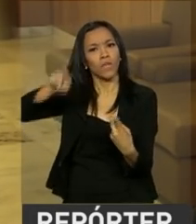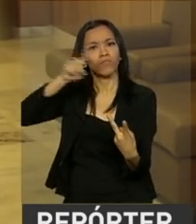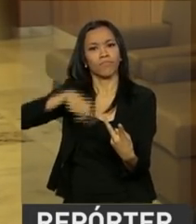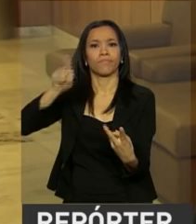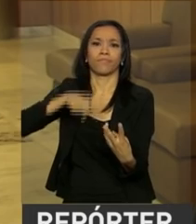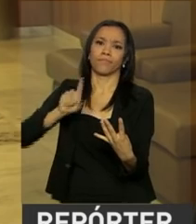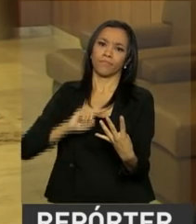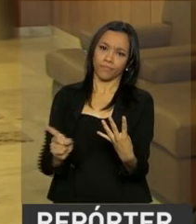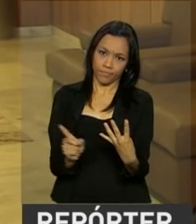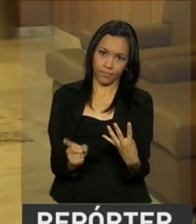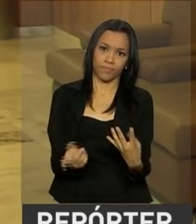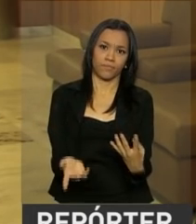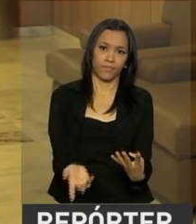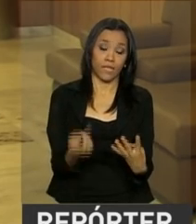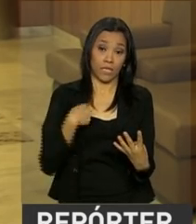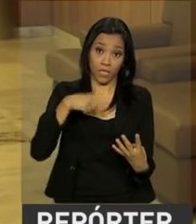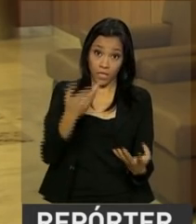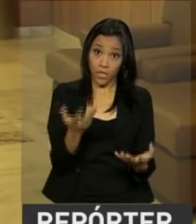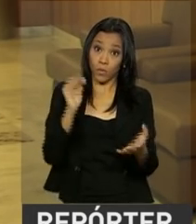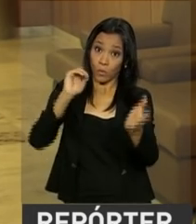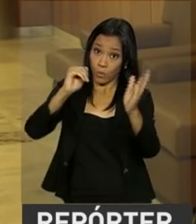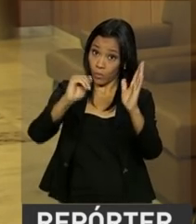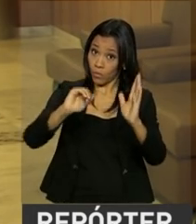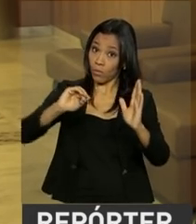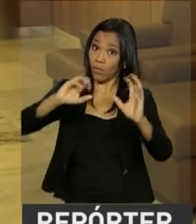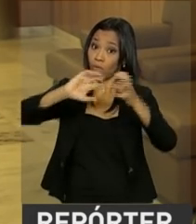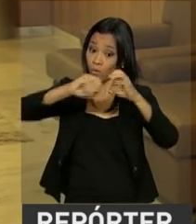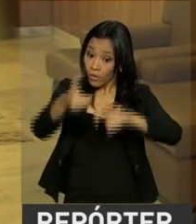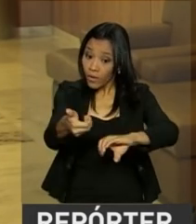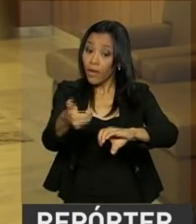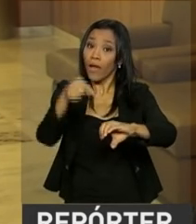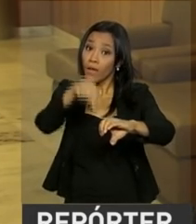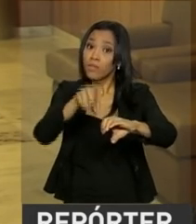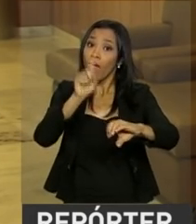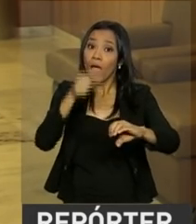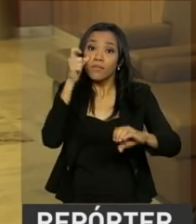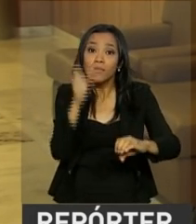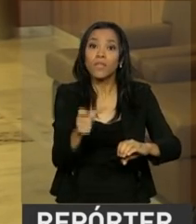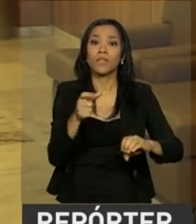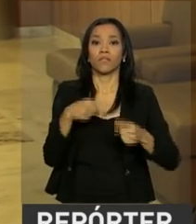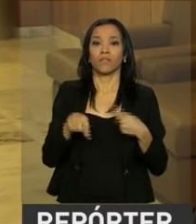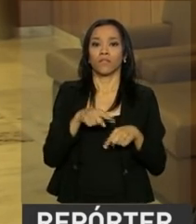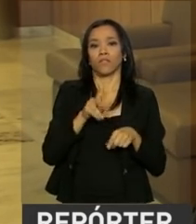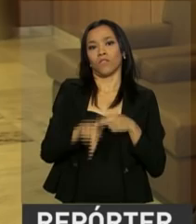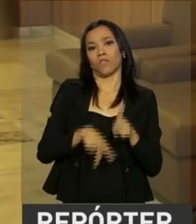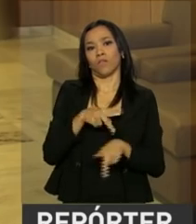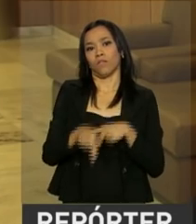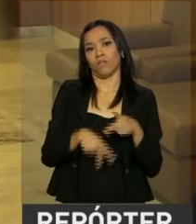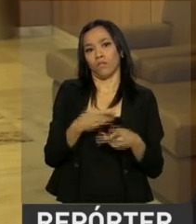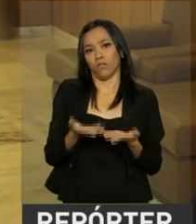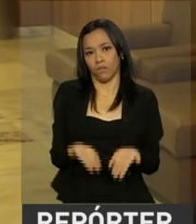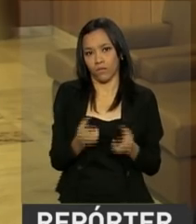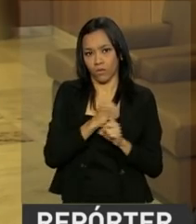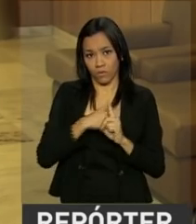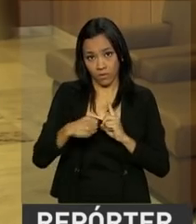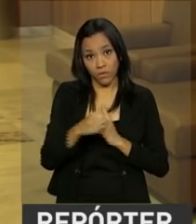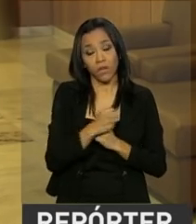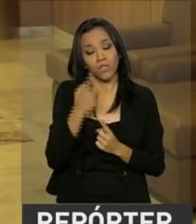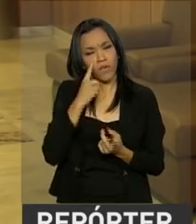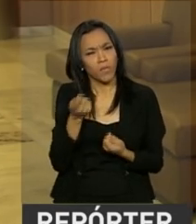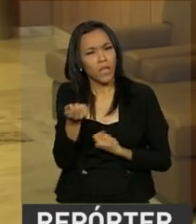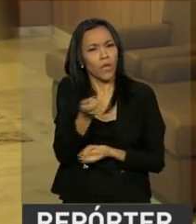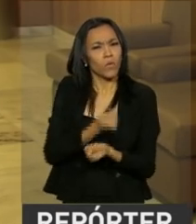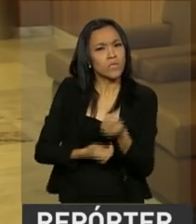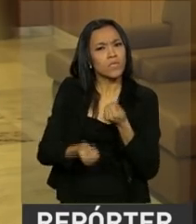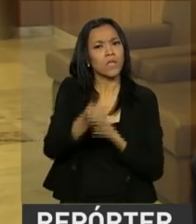que o Congresso Nacional representa os interesses da sociedade. Portanto, nós temos que estar sempre abertos para ouvir, negociar quando